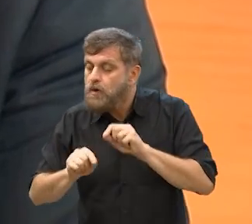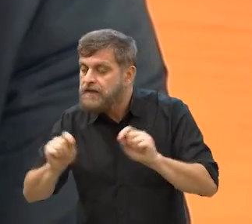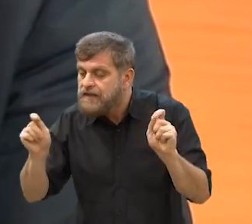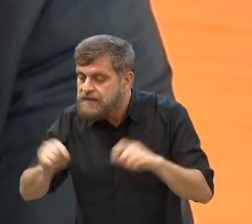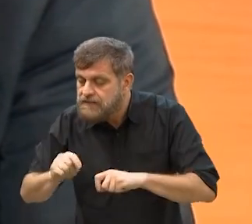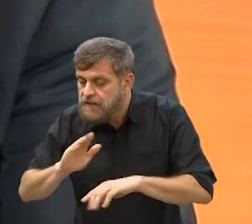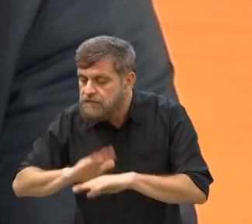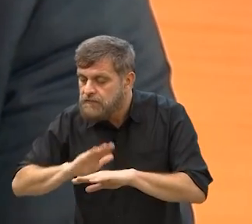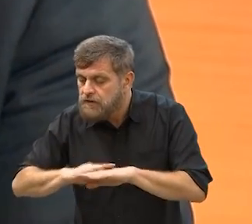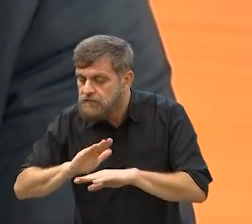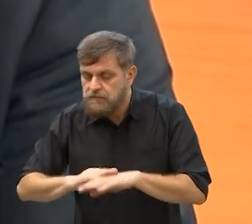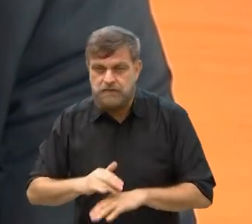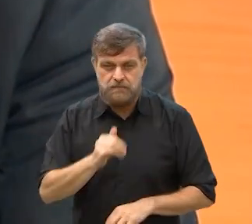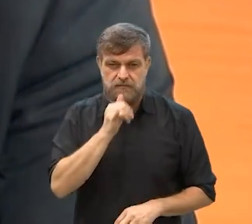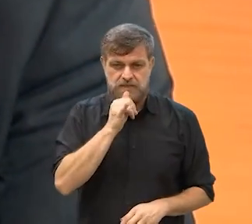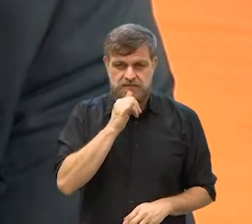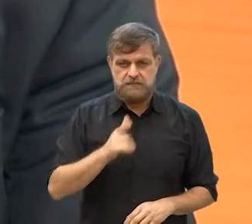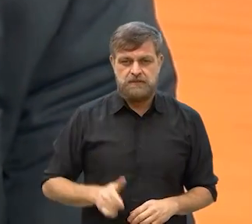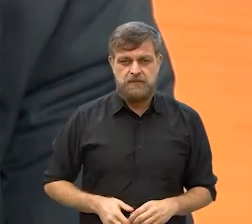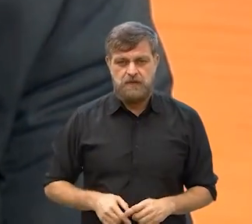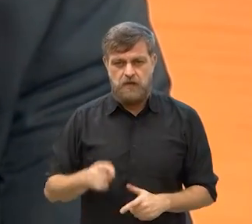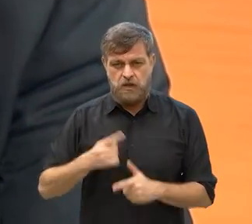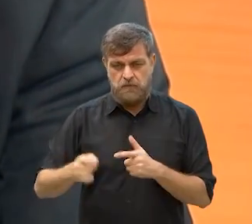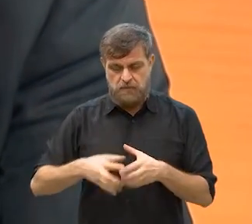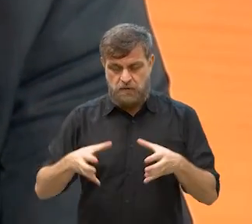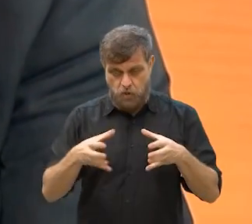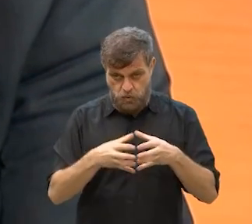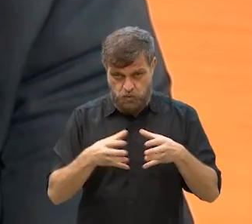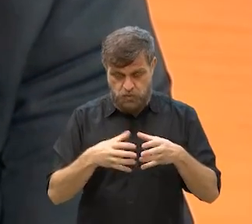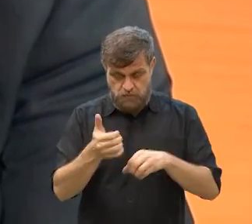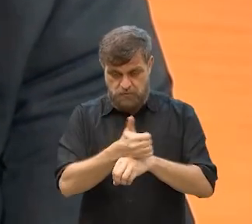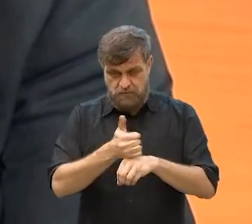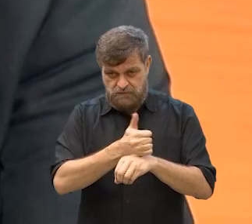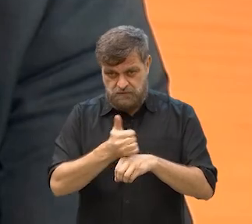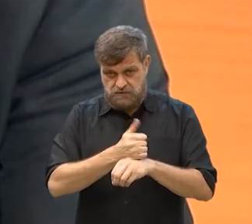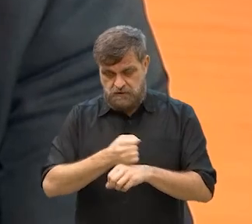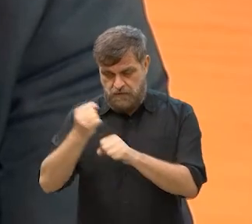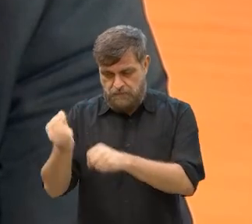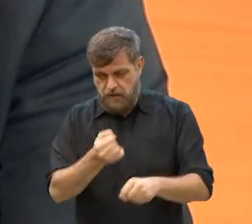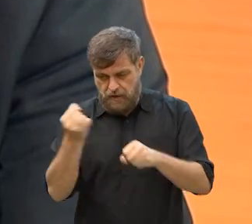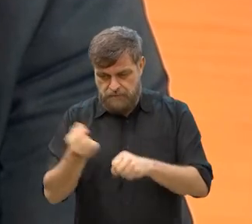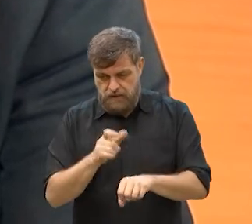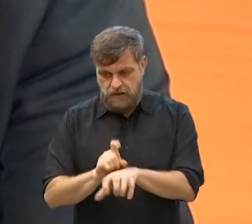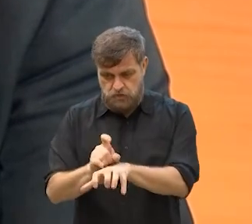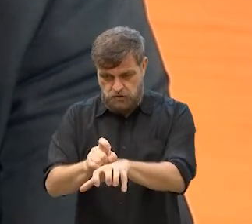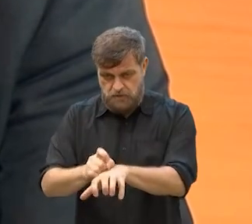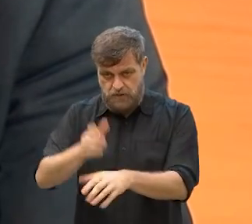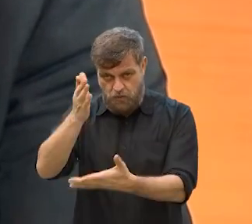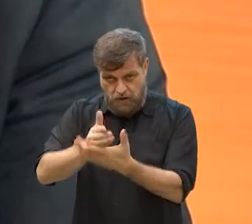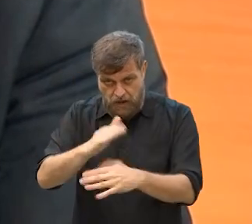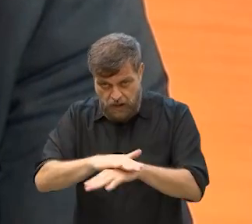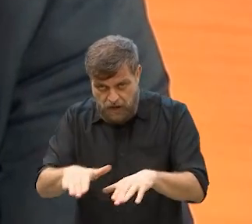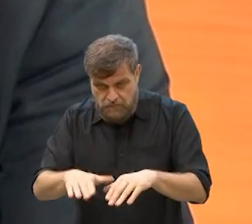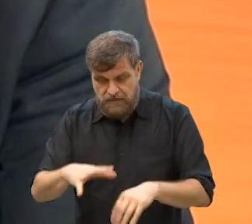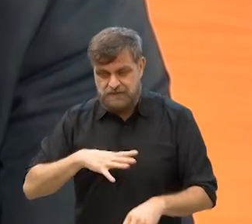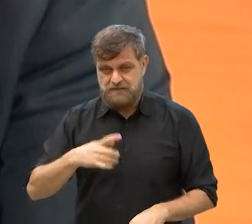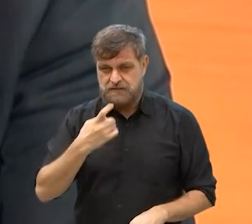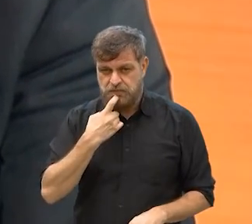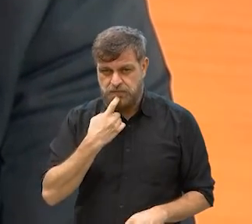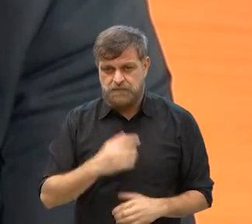ser feito. Por exemplo, essa questão da força-tarefa para combater os escorpiões aqui na nossa